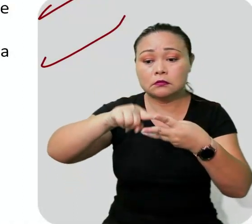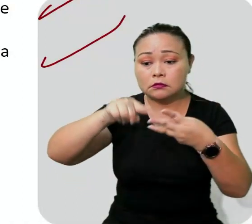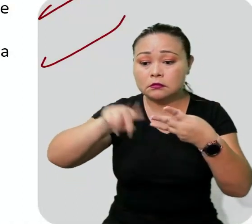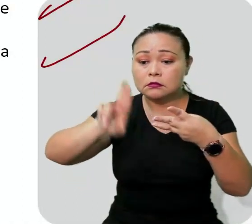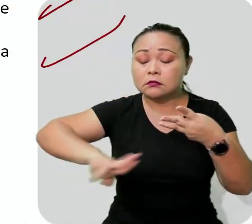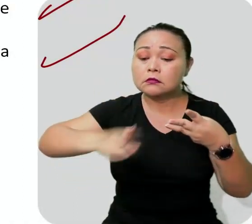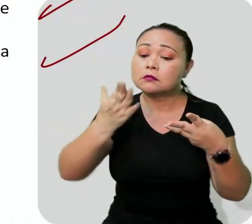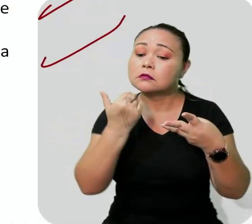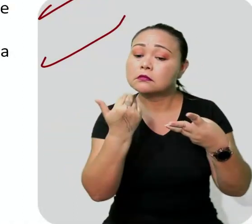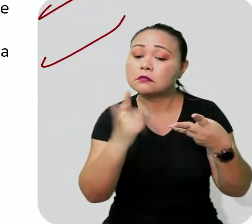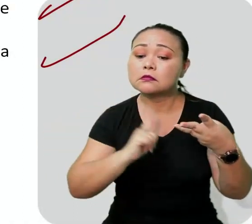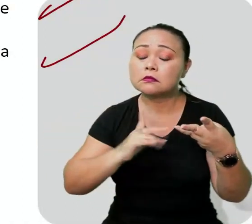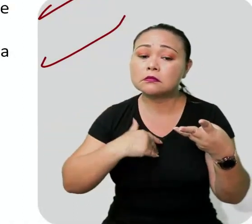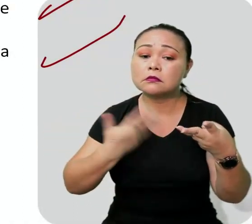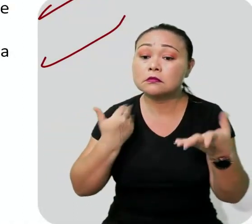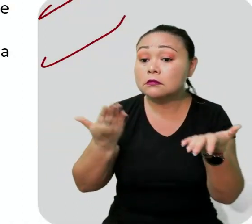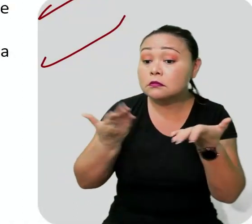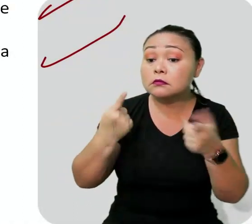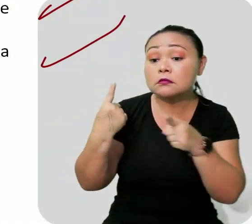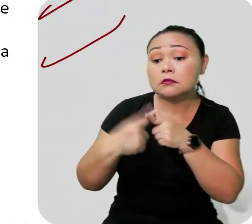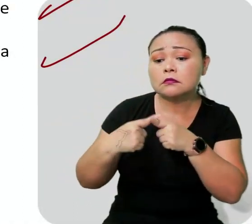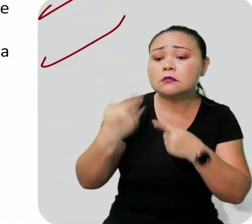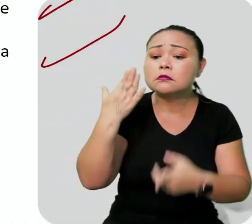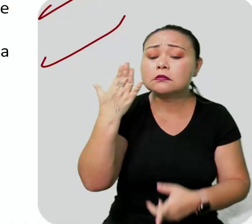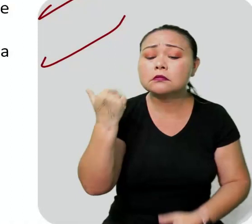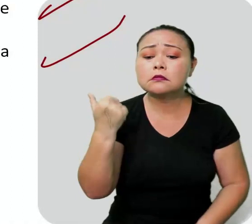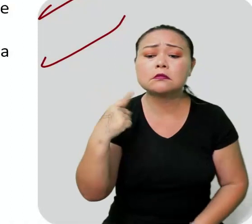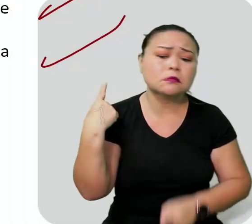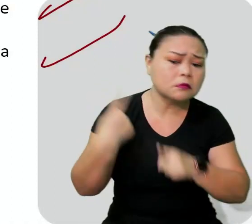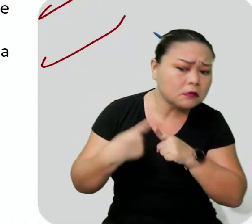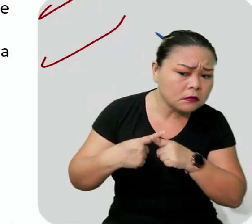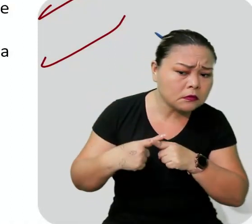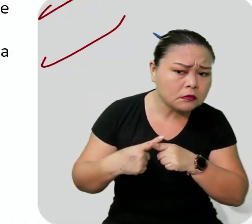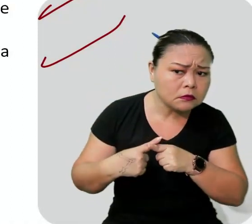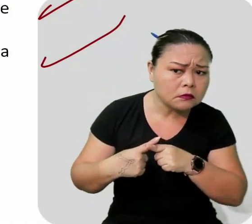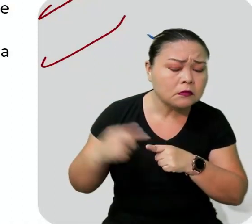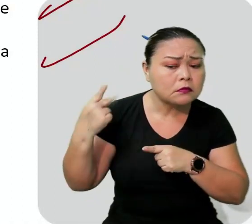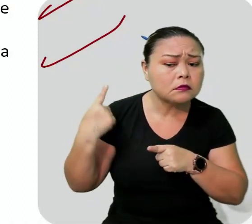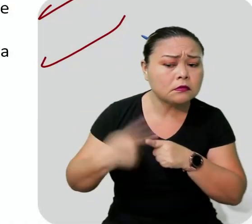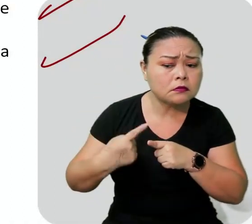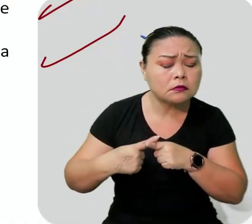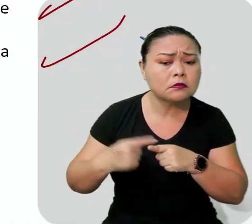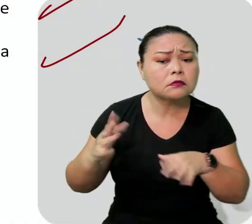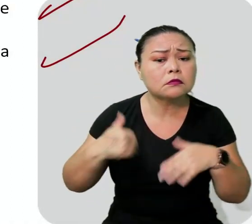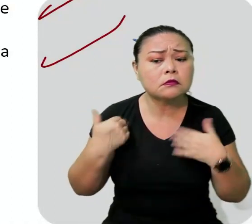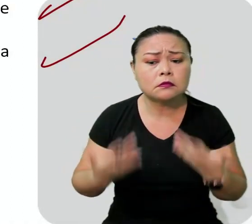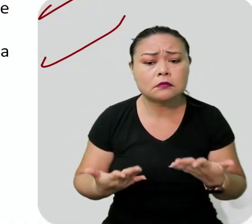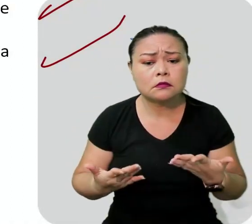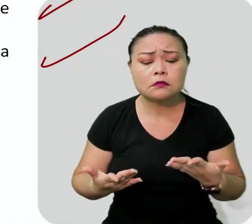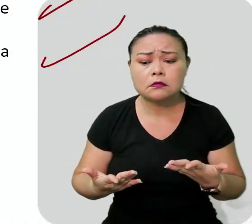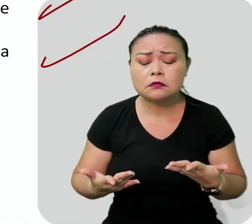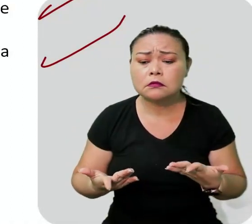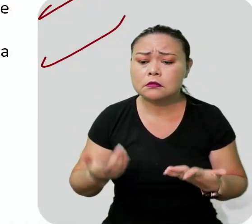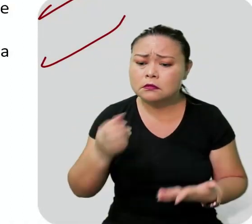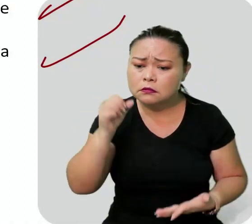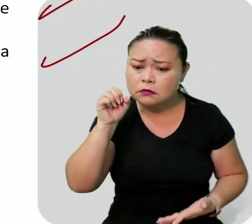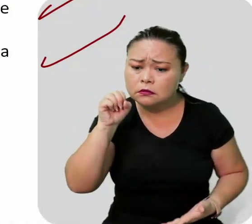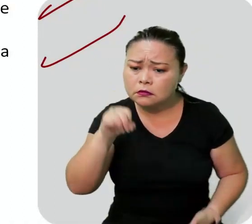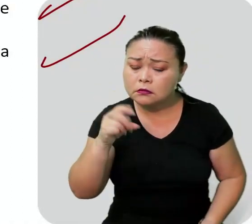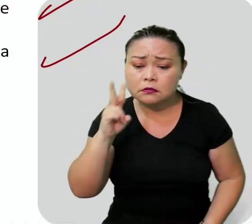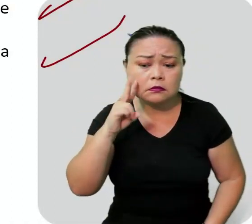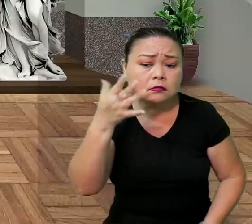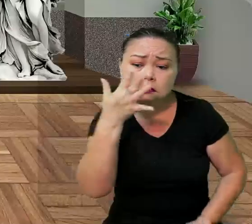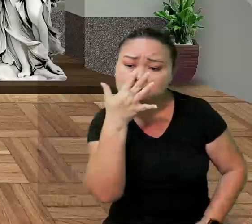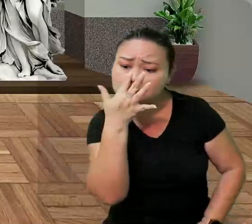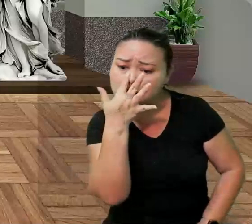utilizados como alimento atualmente. A gente sabe disso. Por que são utilizados? Bom, se você observar, vem para